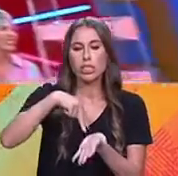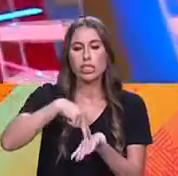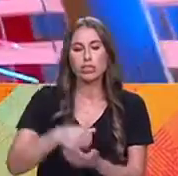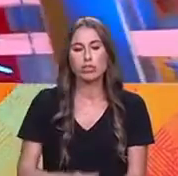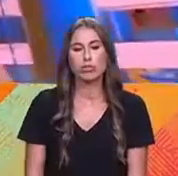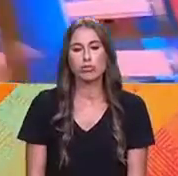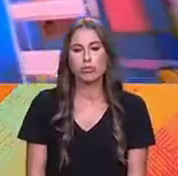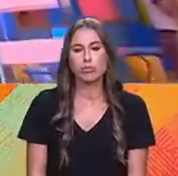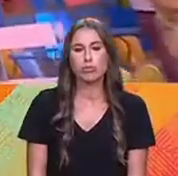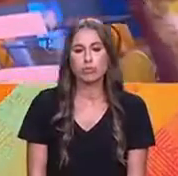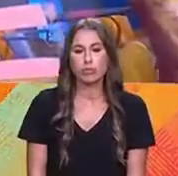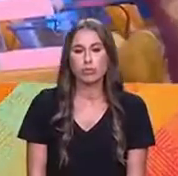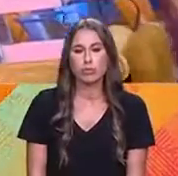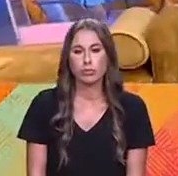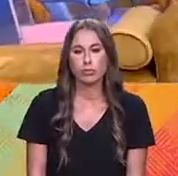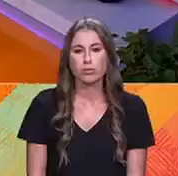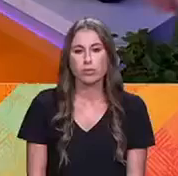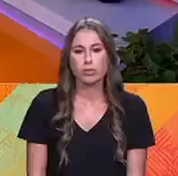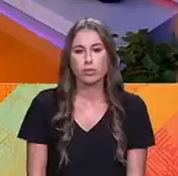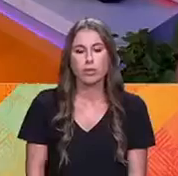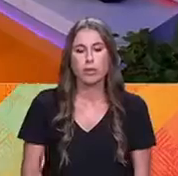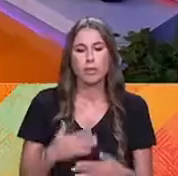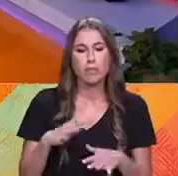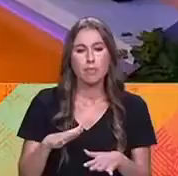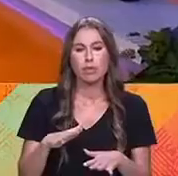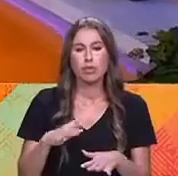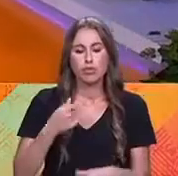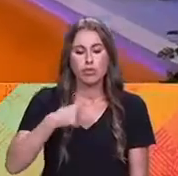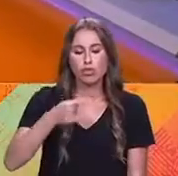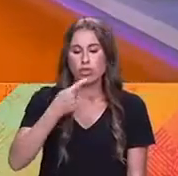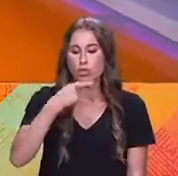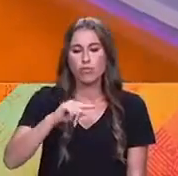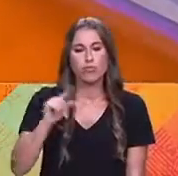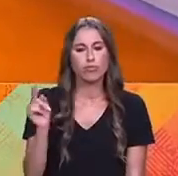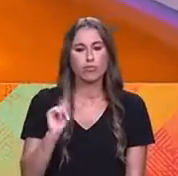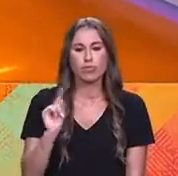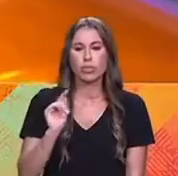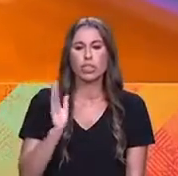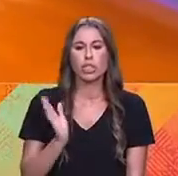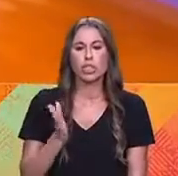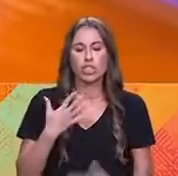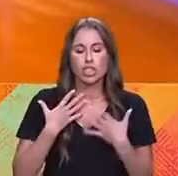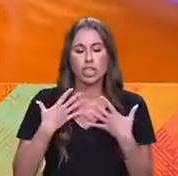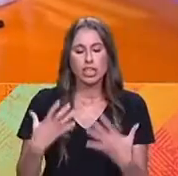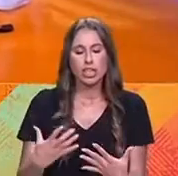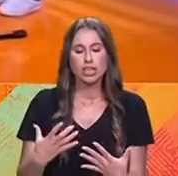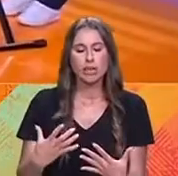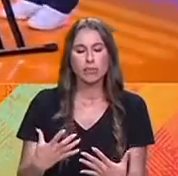quero estar contigo. Mas eu nunca mais voltarei, já me cansei. Só